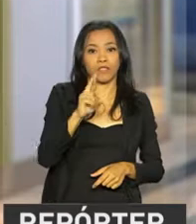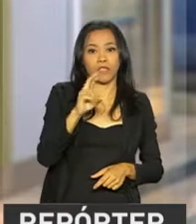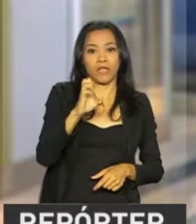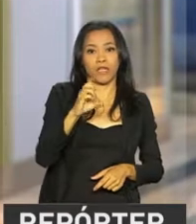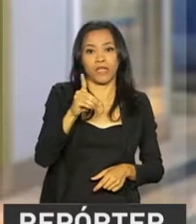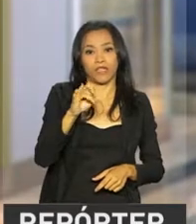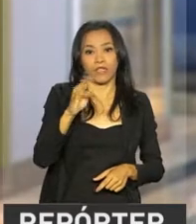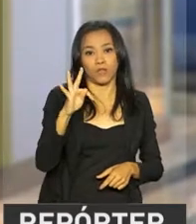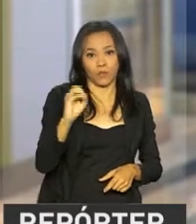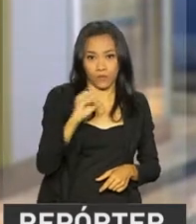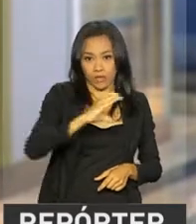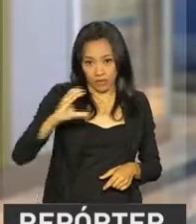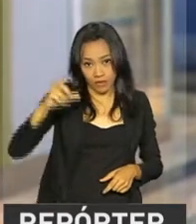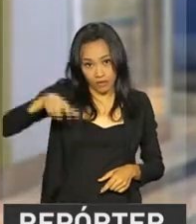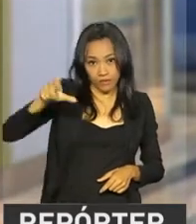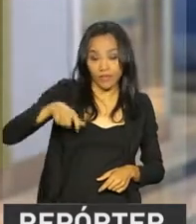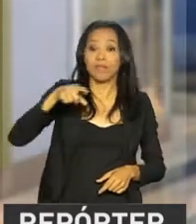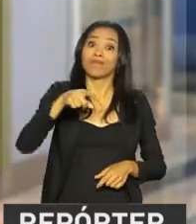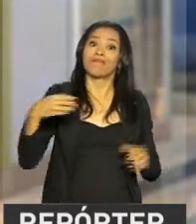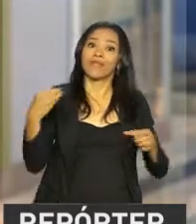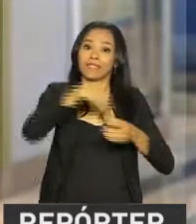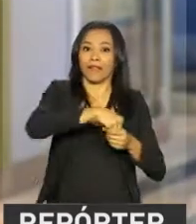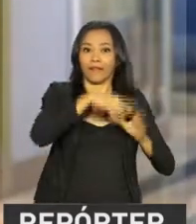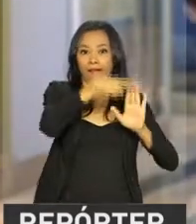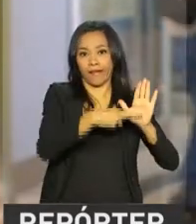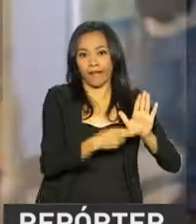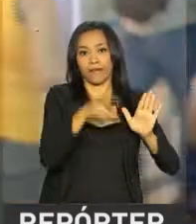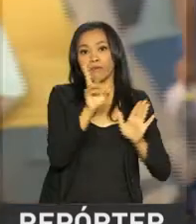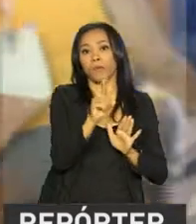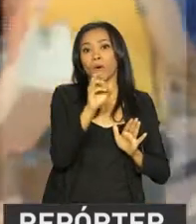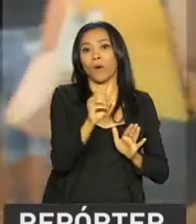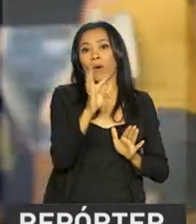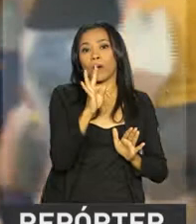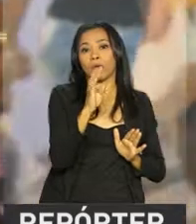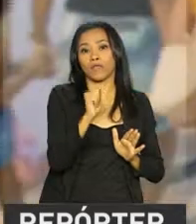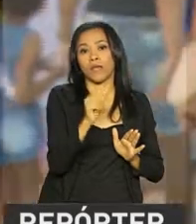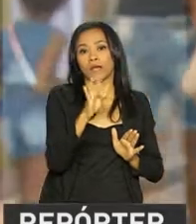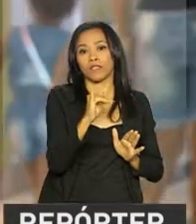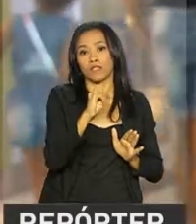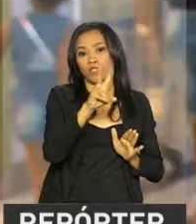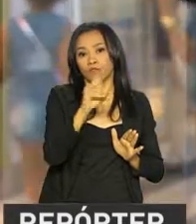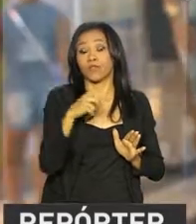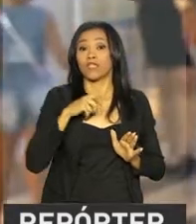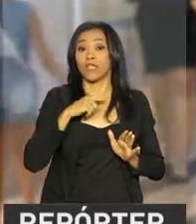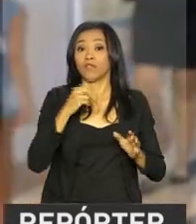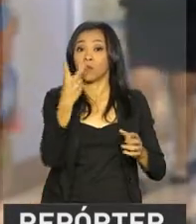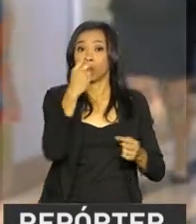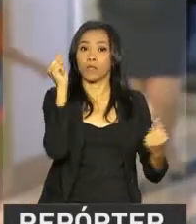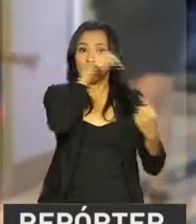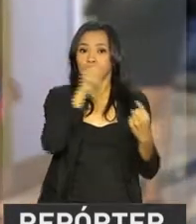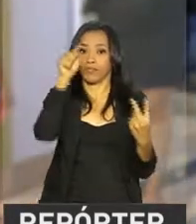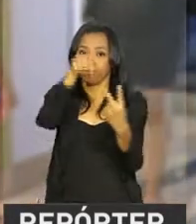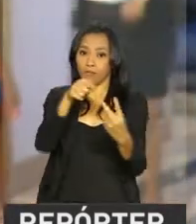se enquadraram nas novas regras do rotativo. Estas novas regras tiveram 2 metas quando passaram a valer em